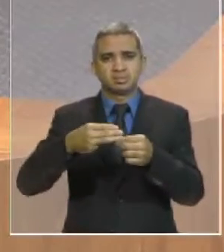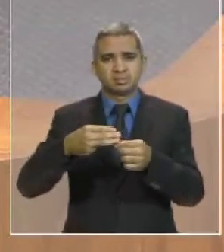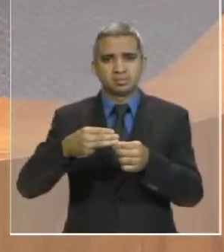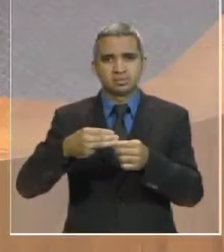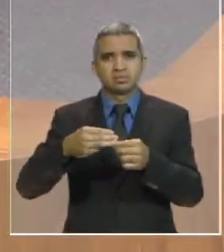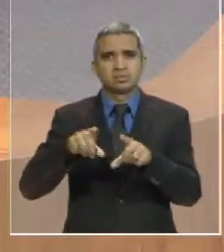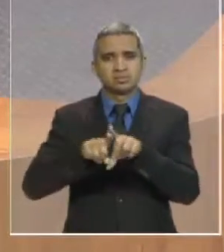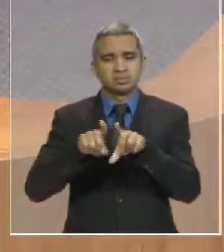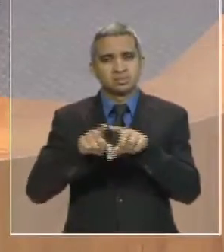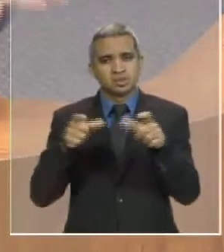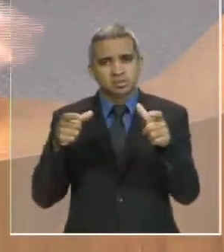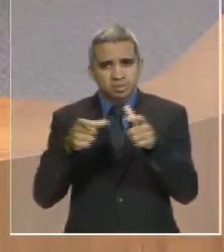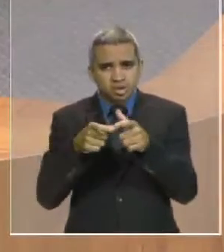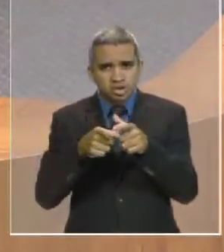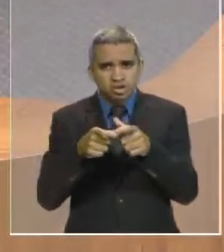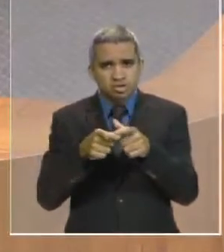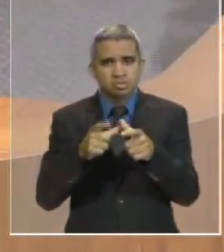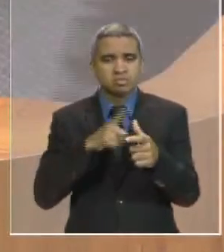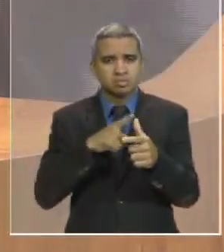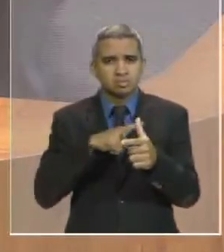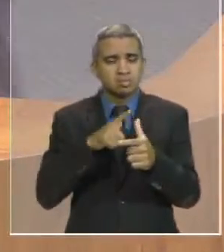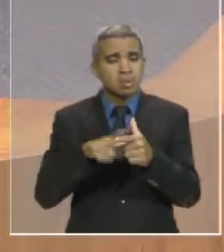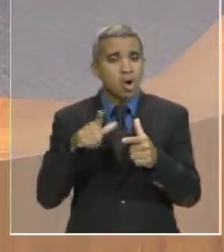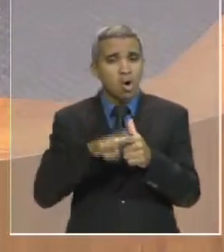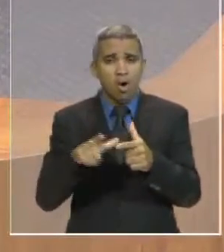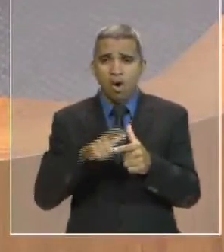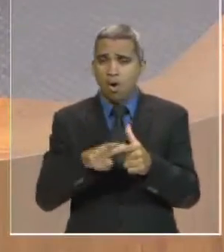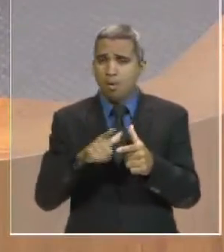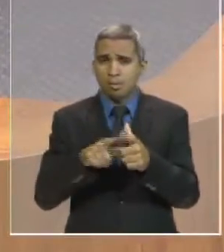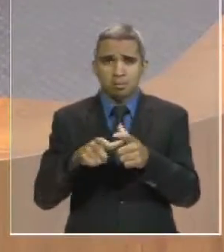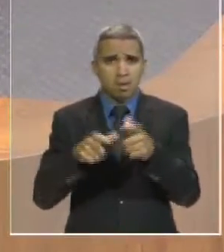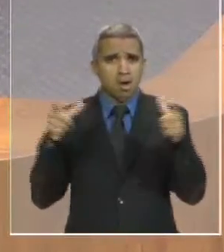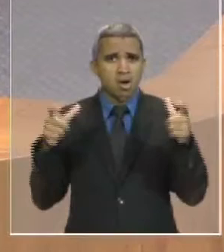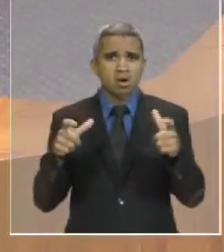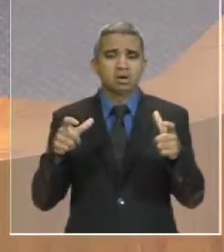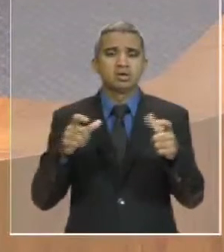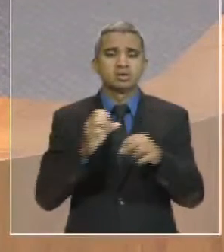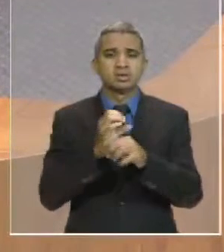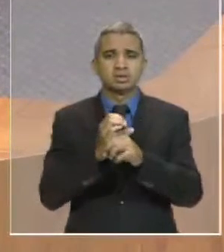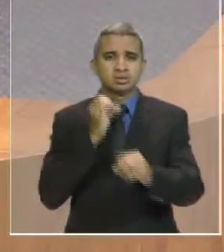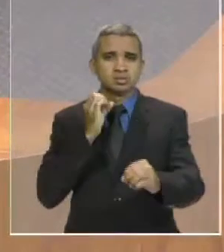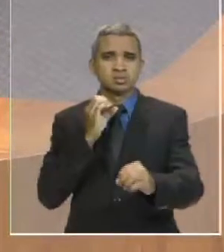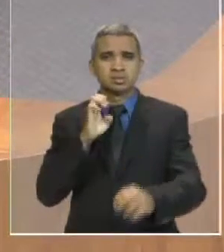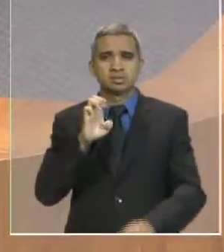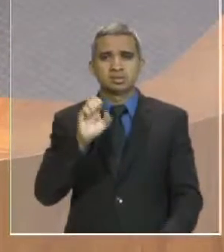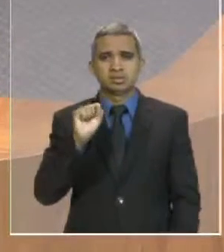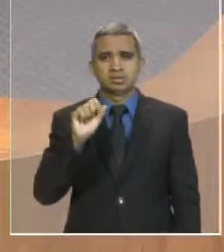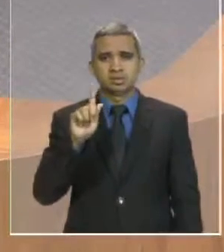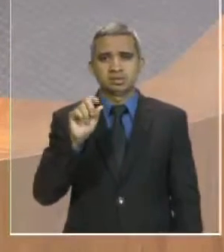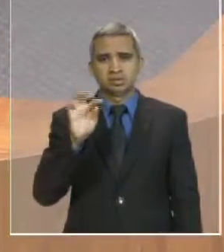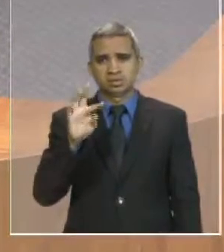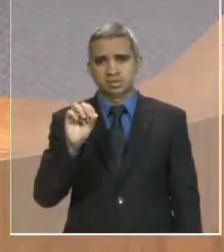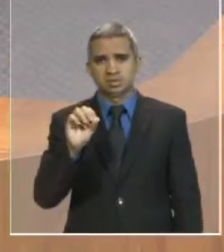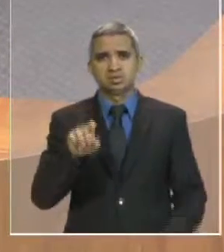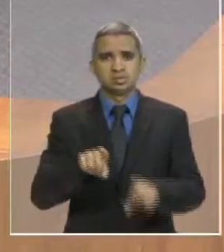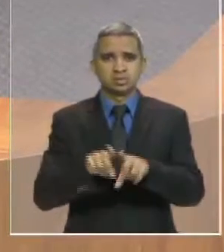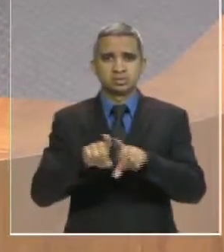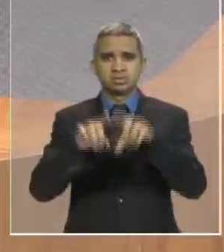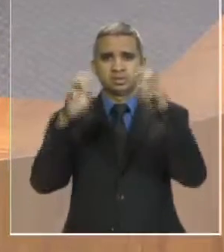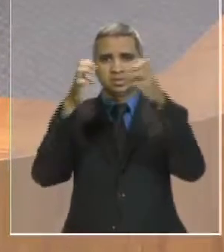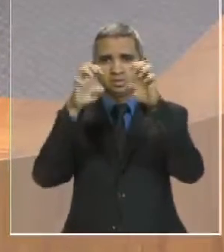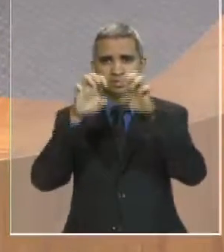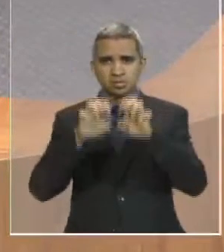pequeno e com problemas muito grandes de esgoto, infraestrutura, problema sério, mas o